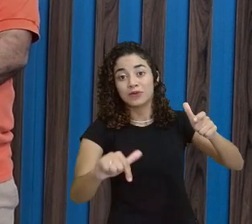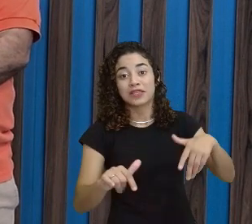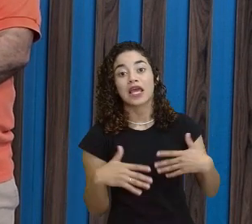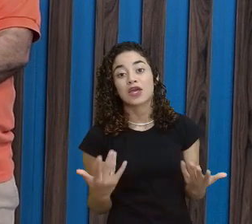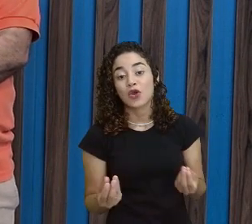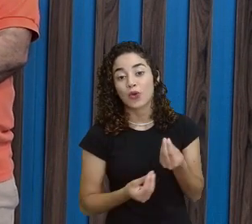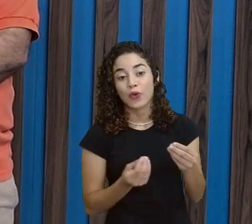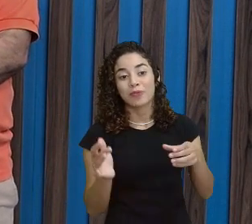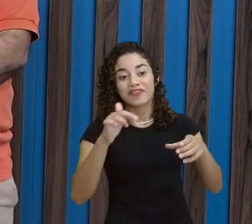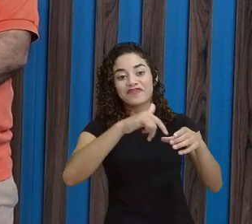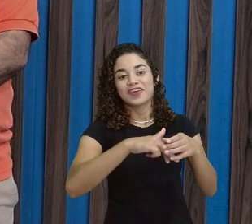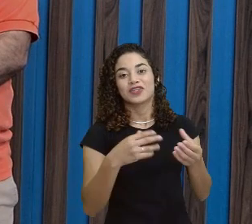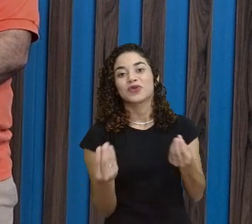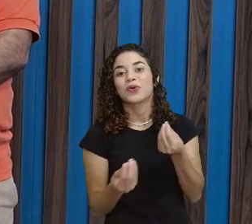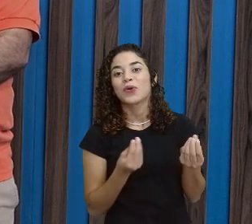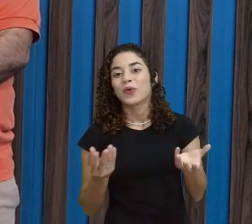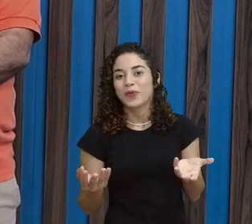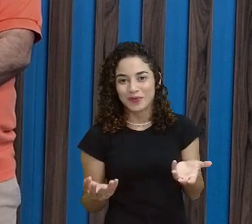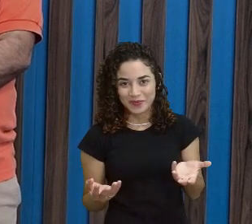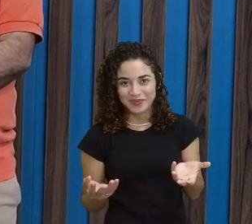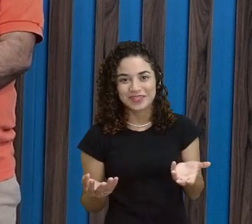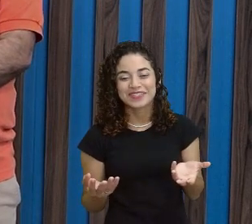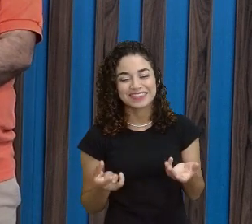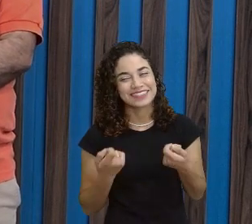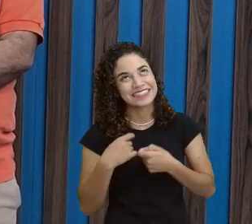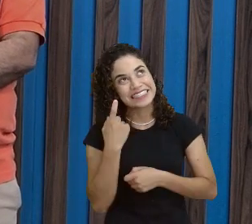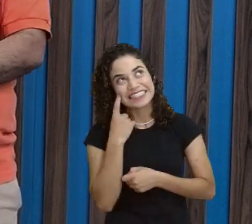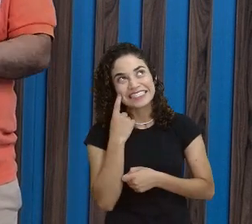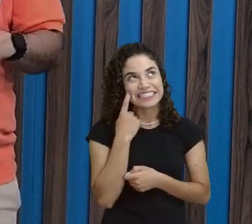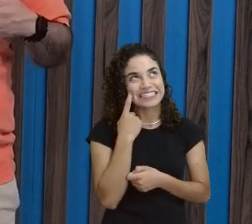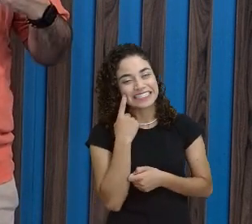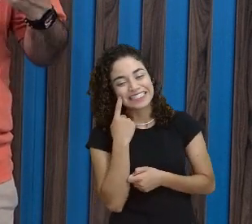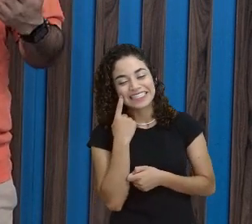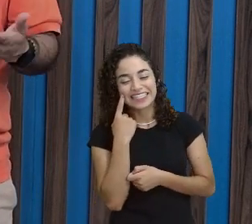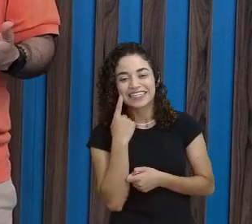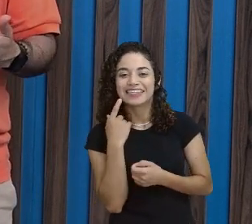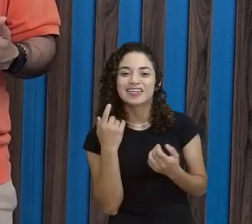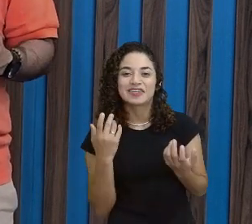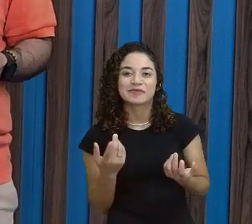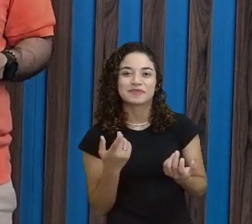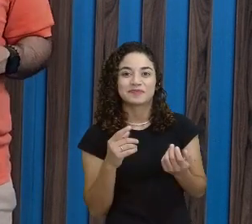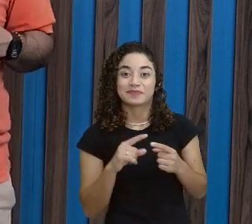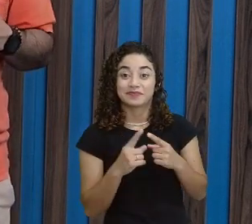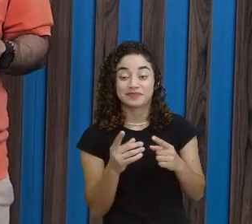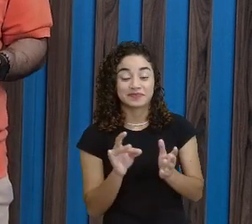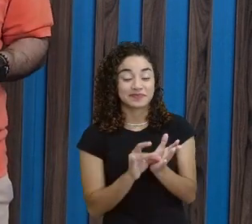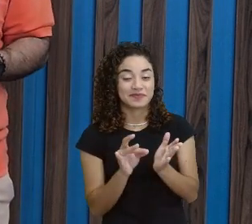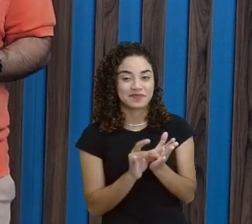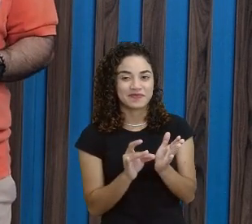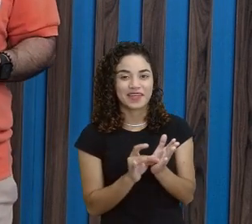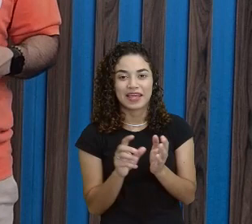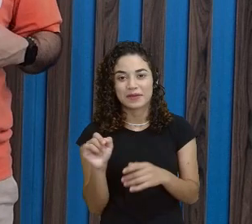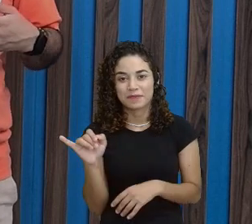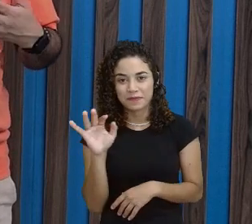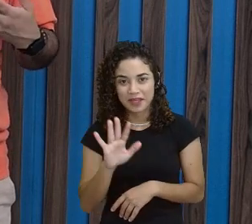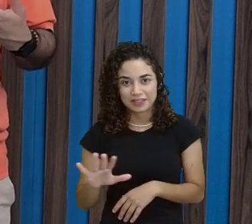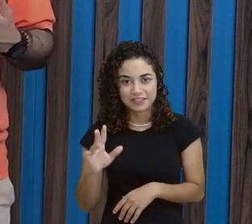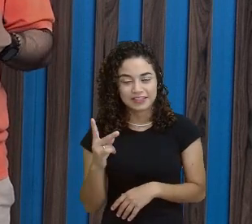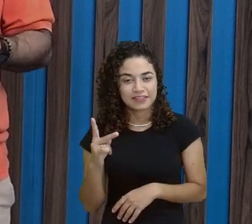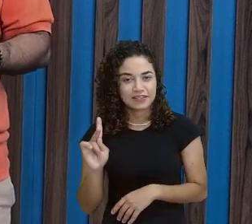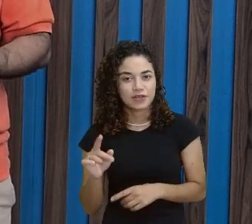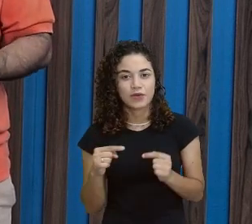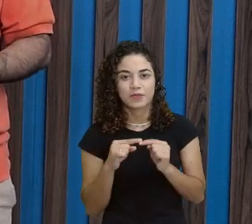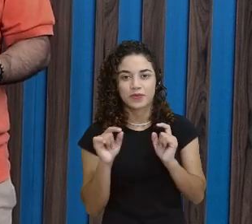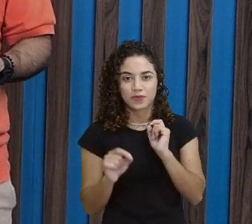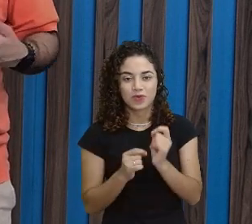né? Então, para a gente pensar. Mas vejam só, o fato é que a figura dele está associada a esse